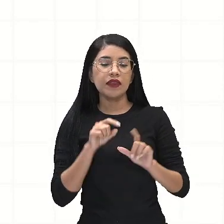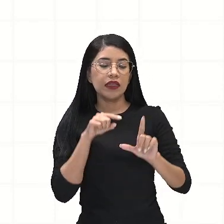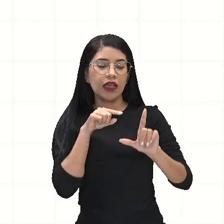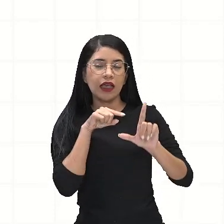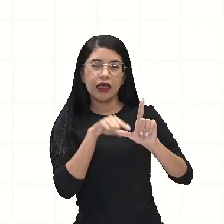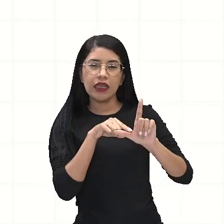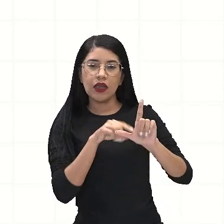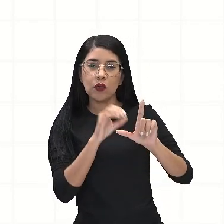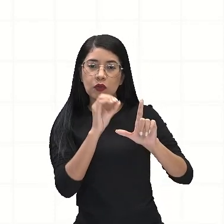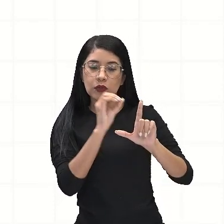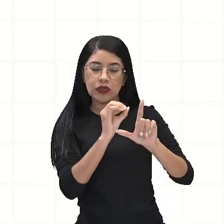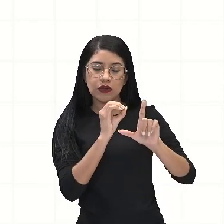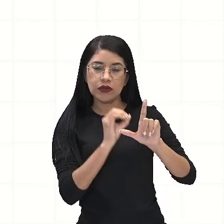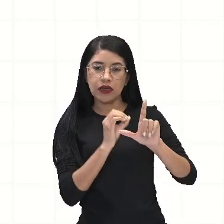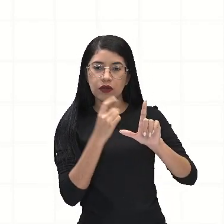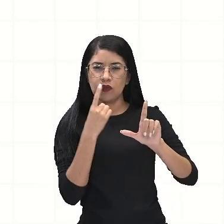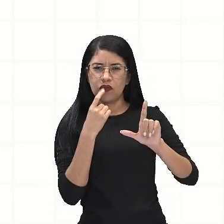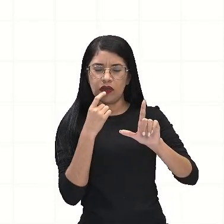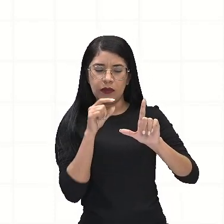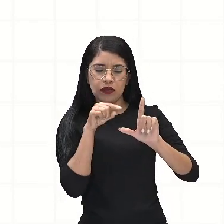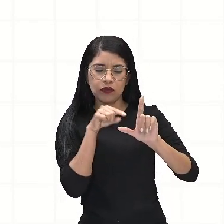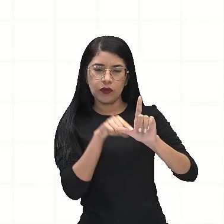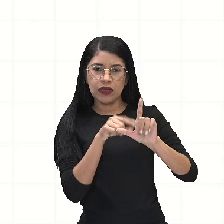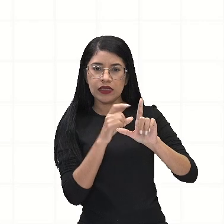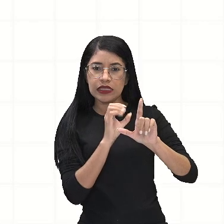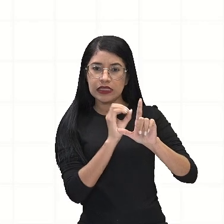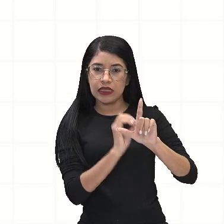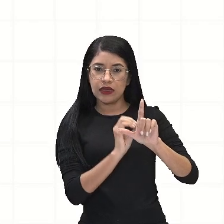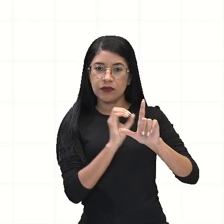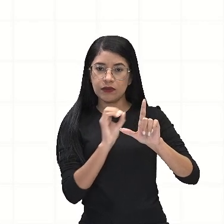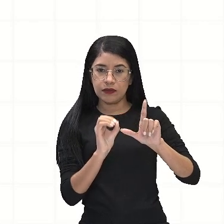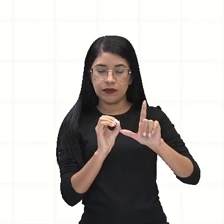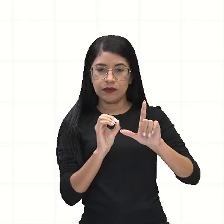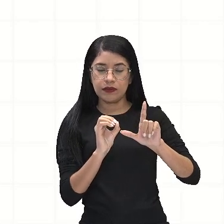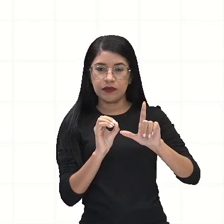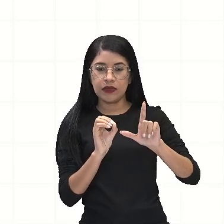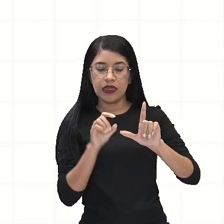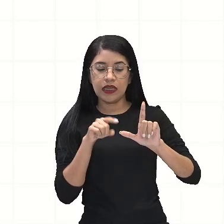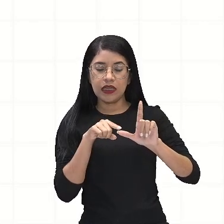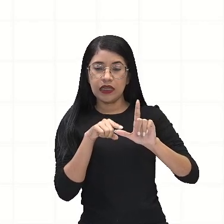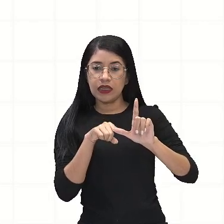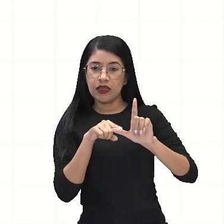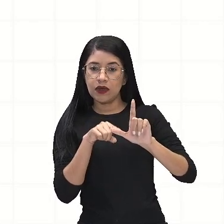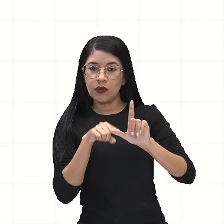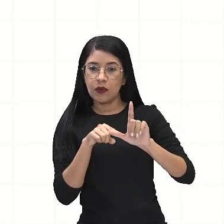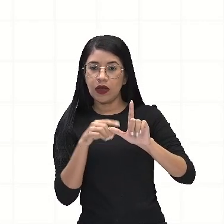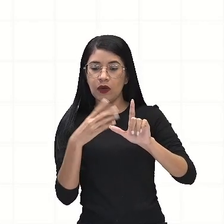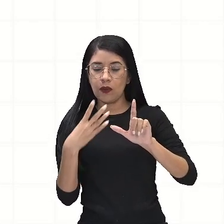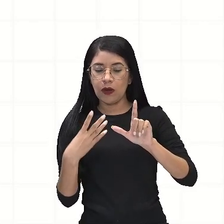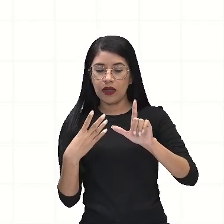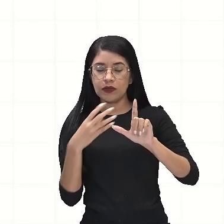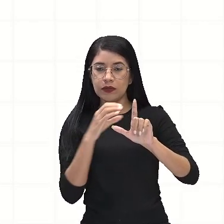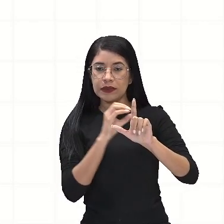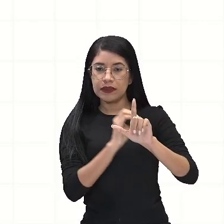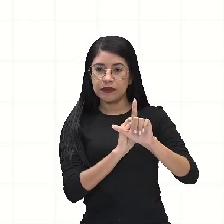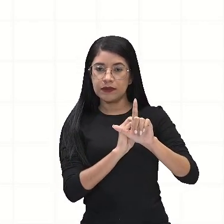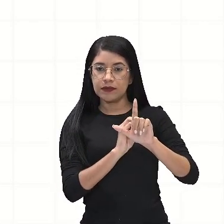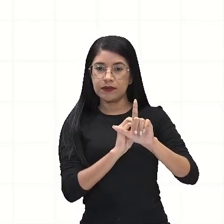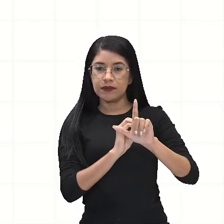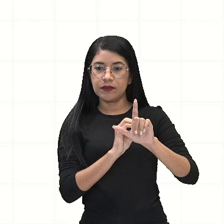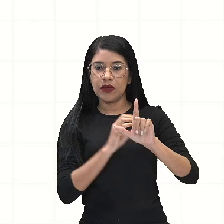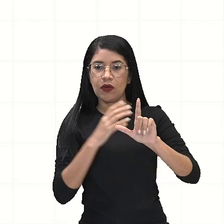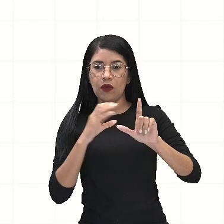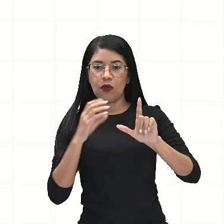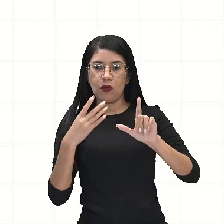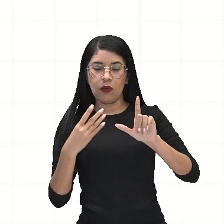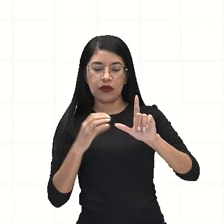0, correto? E aqui é o ponto quando o x é 4 e o y é 0. Então, nós já